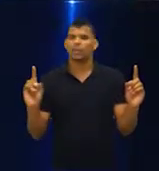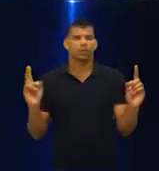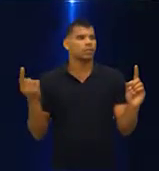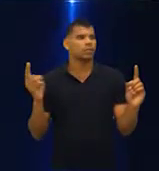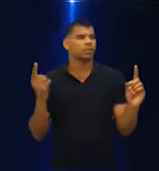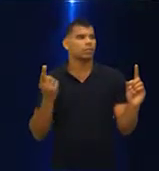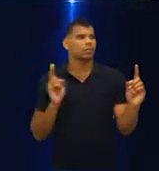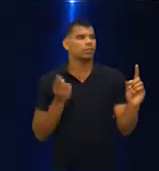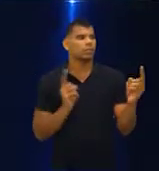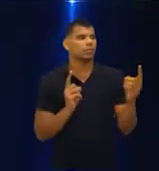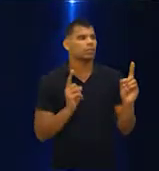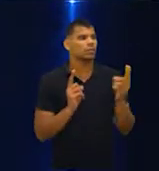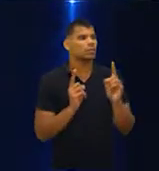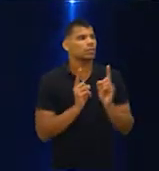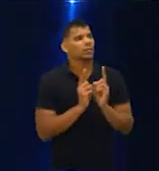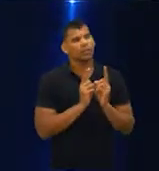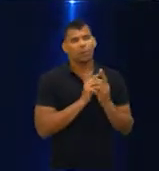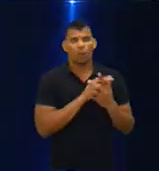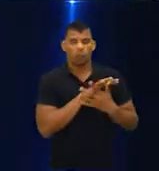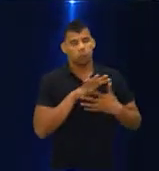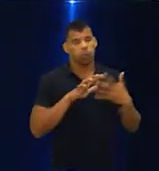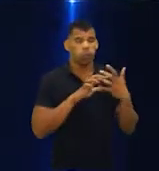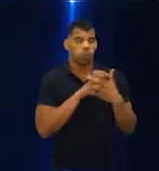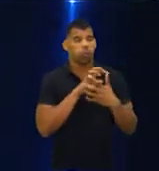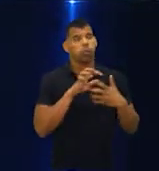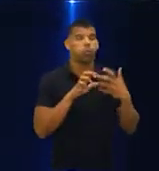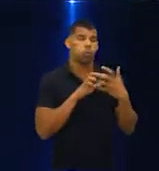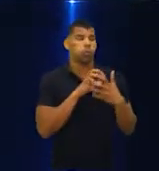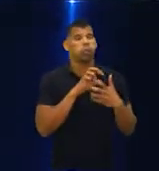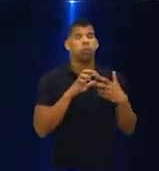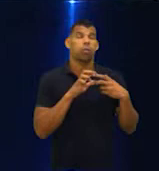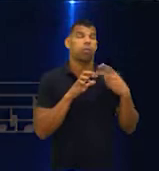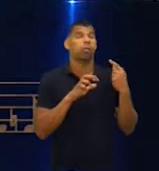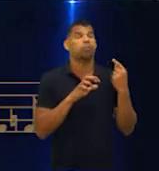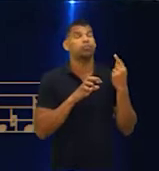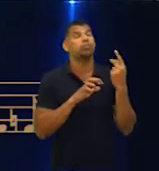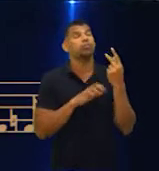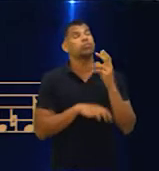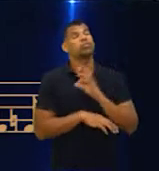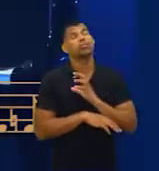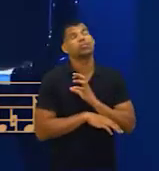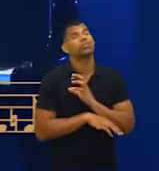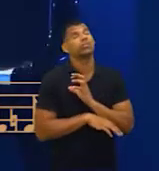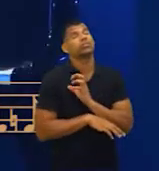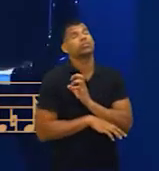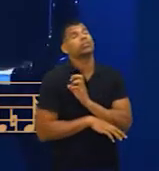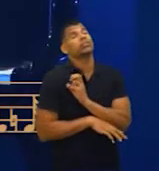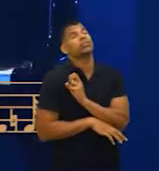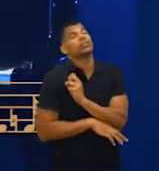Eu velejava em você, não finja,